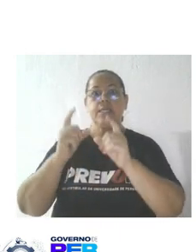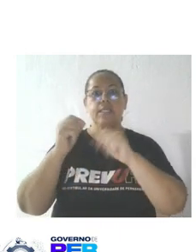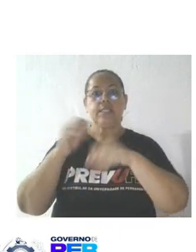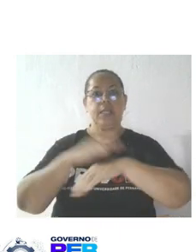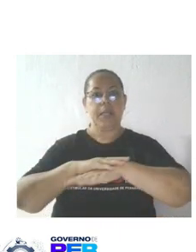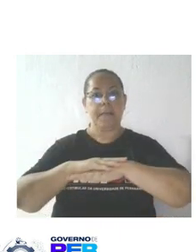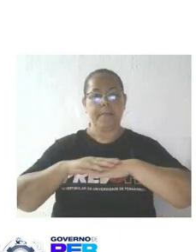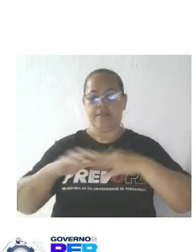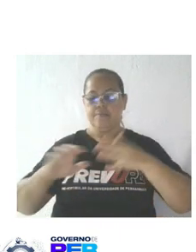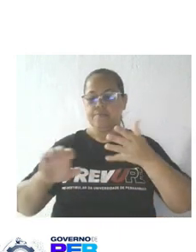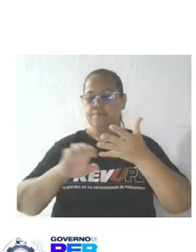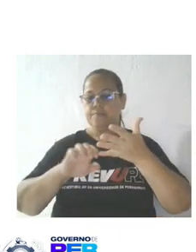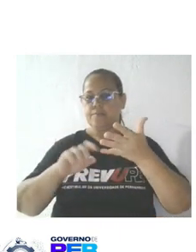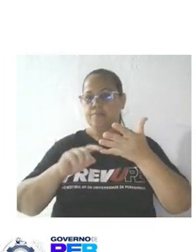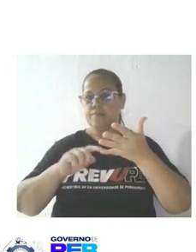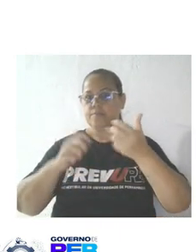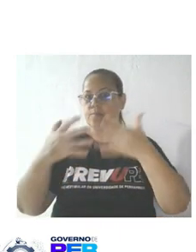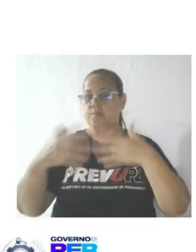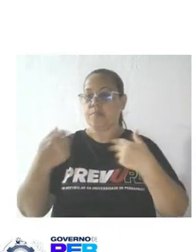a letra E diz,